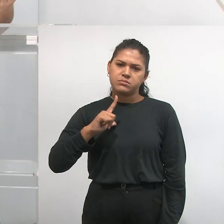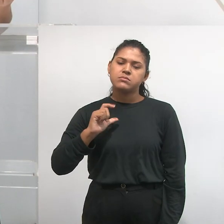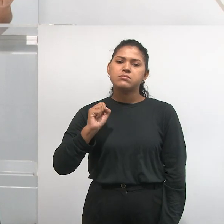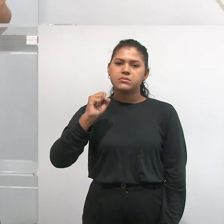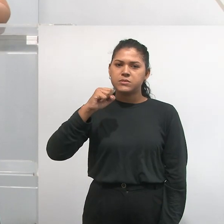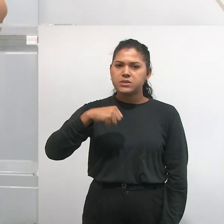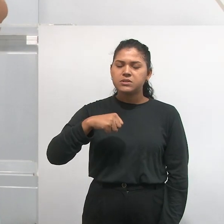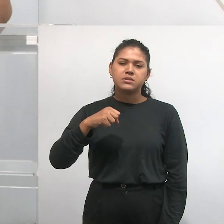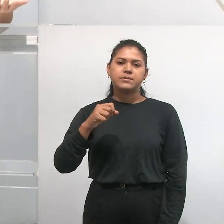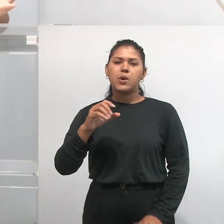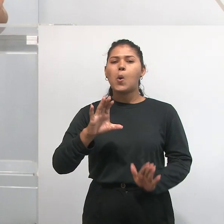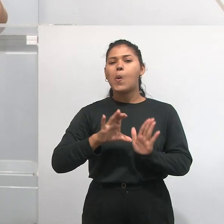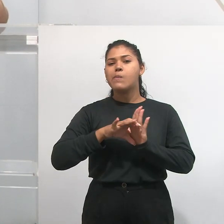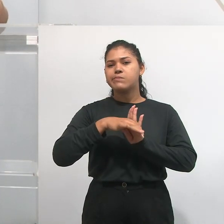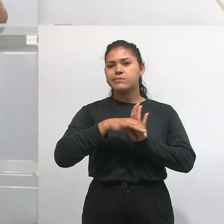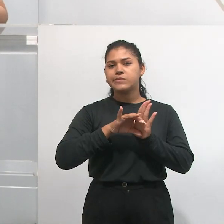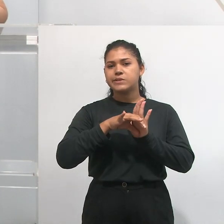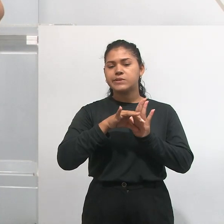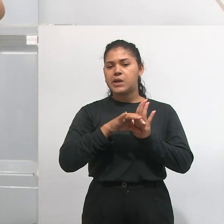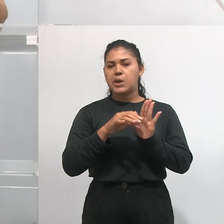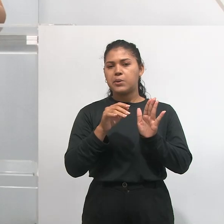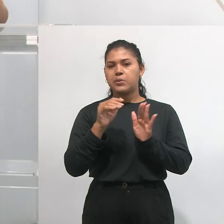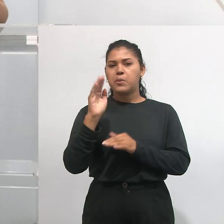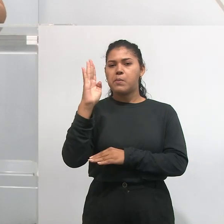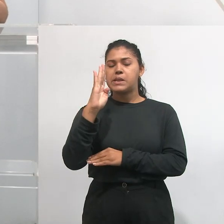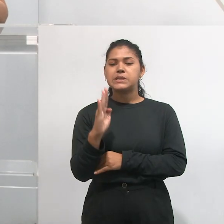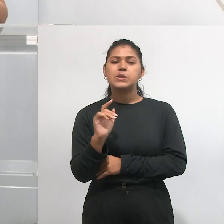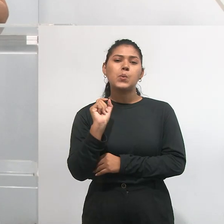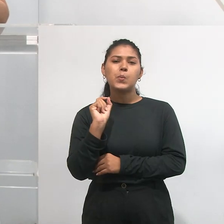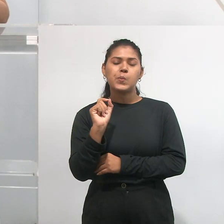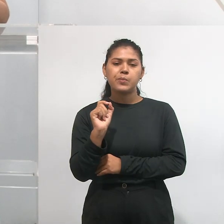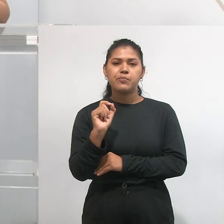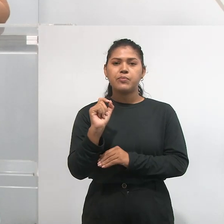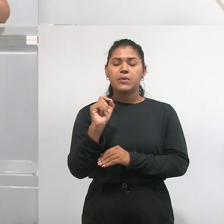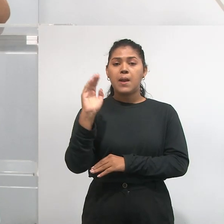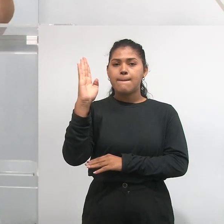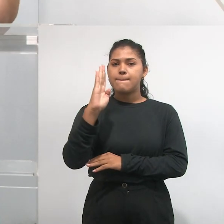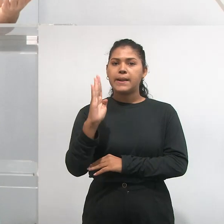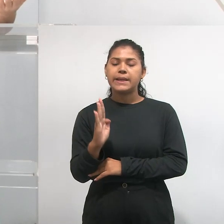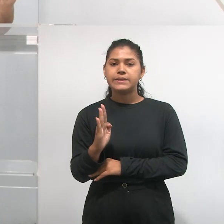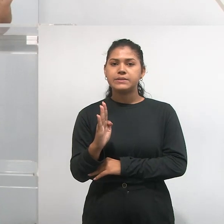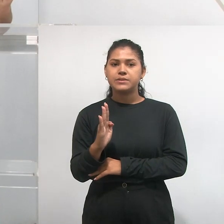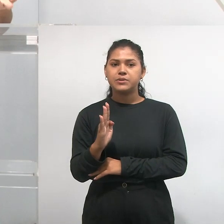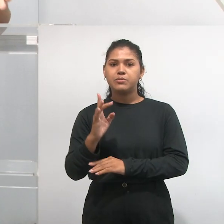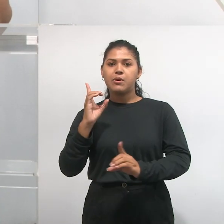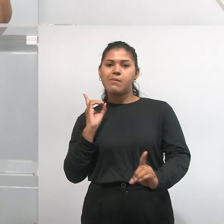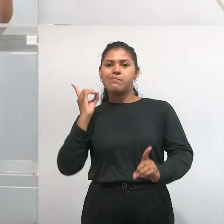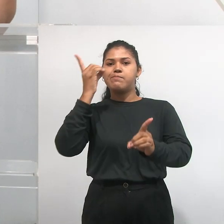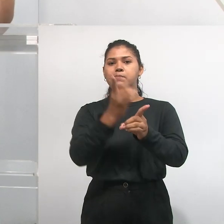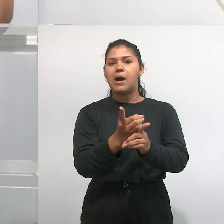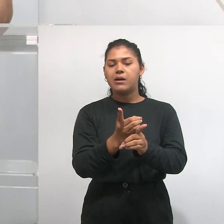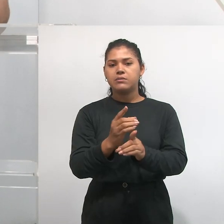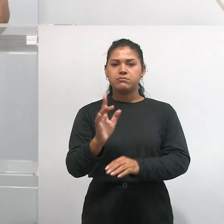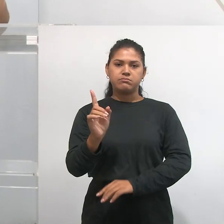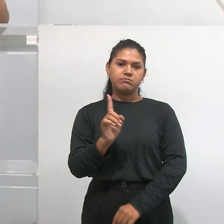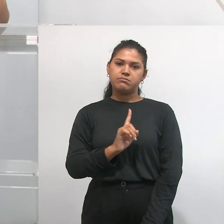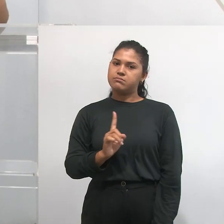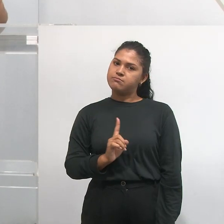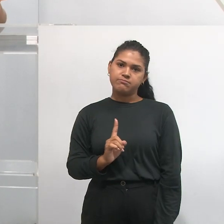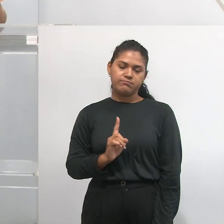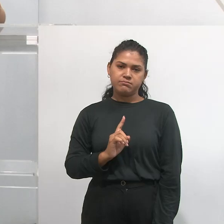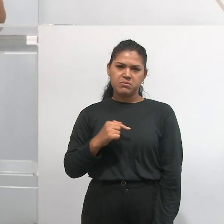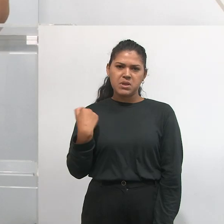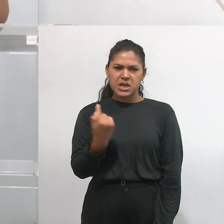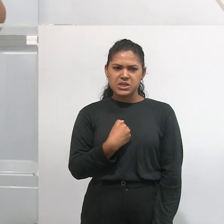grande conceito histórico de que o Brasil foi descoberto, mas na verdade o Brasil não